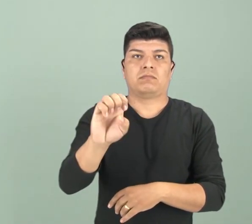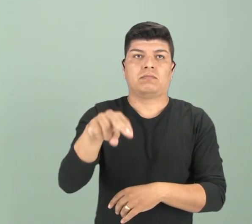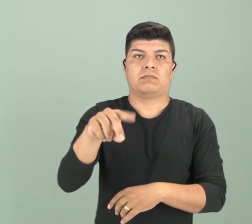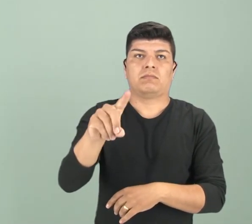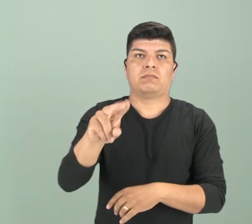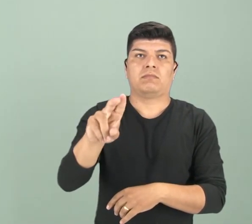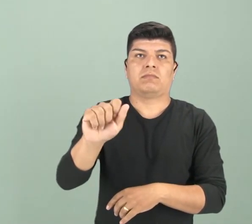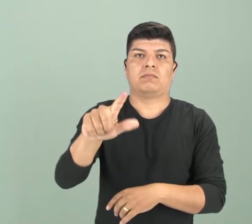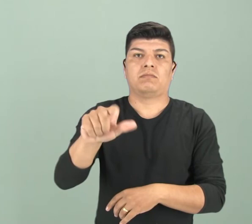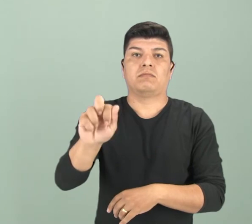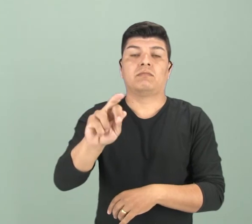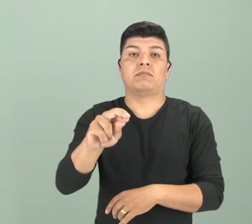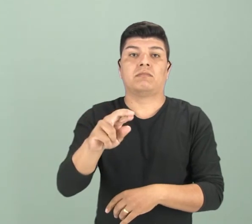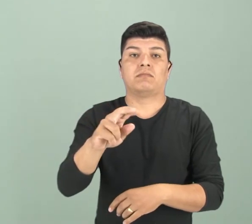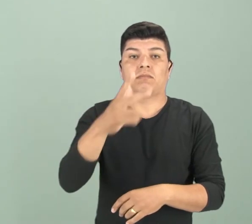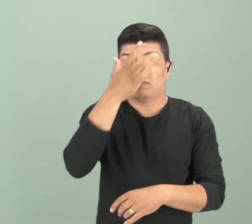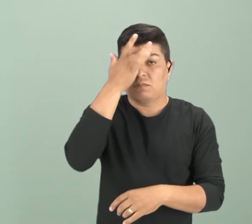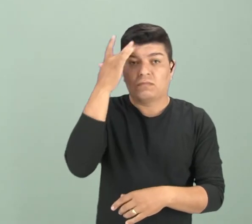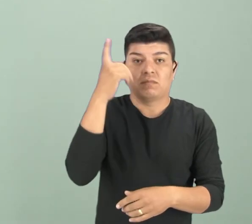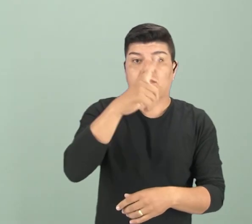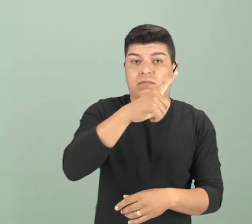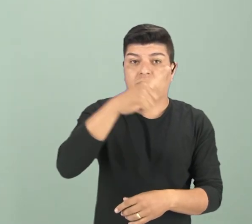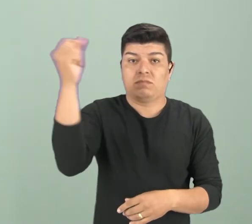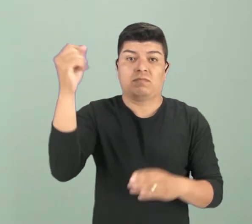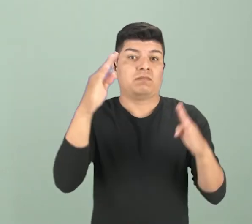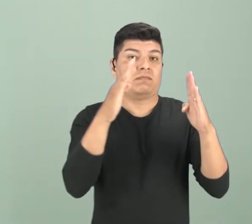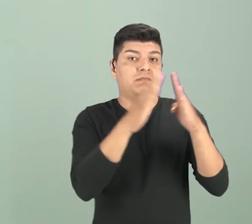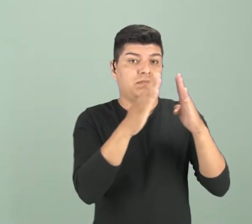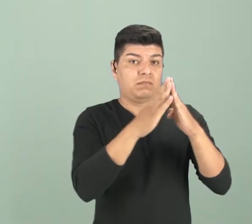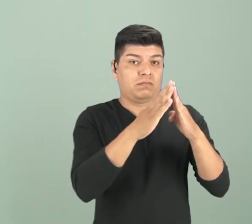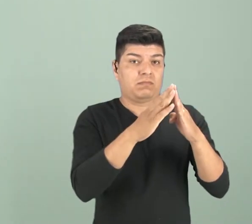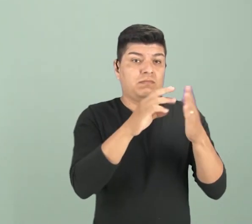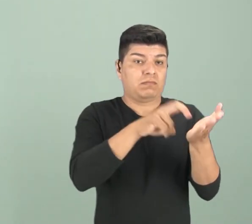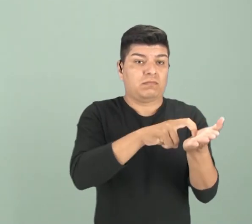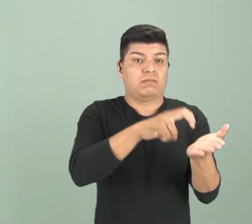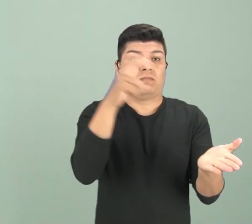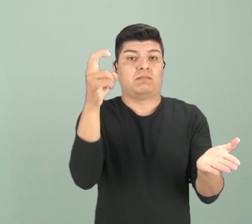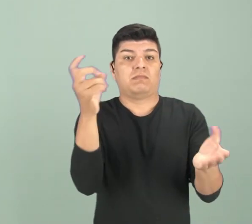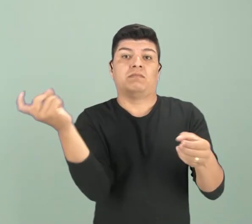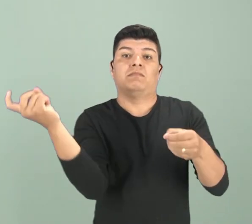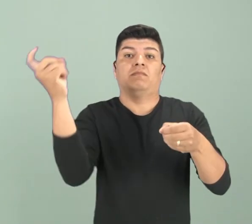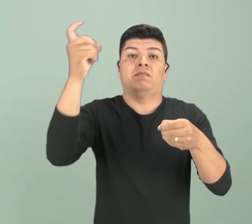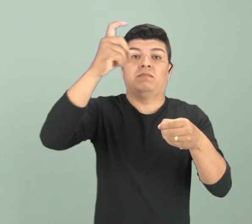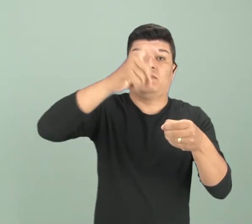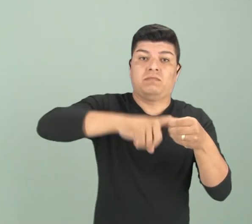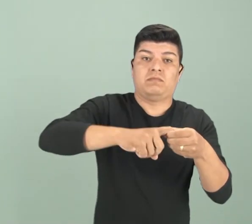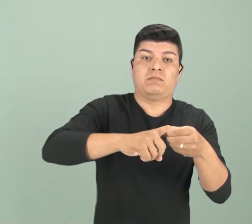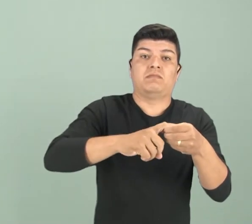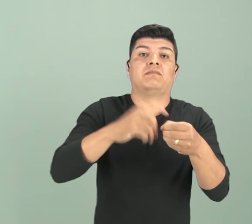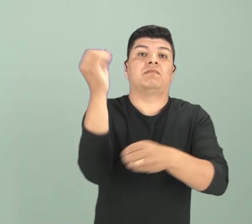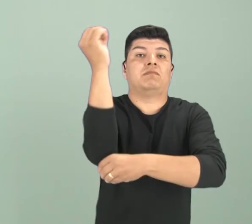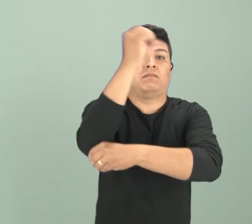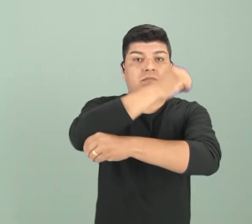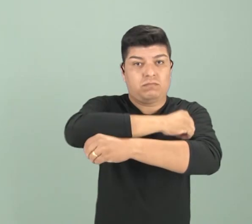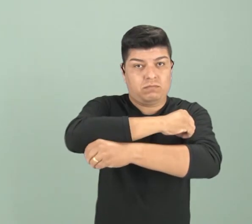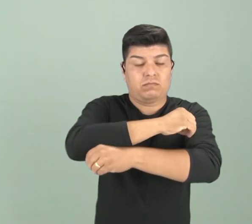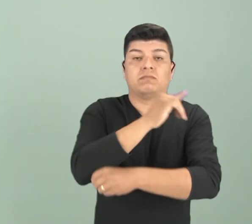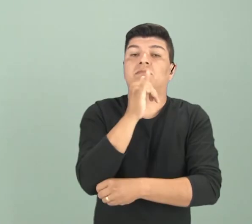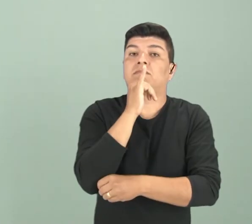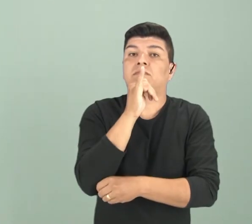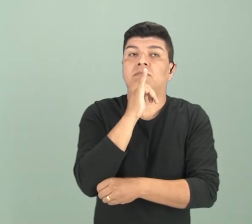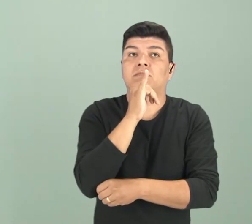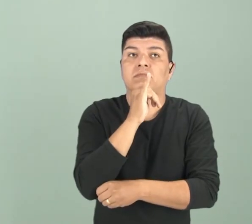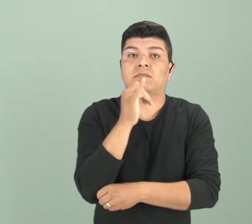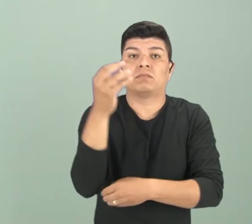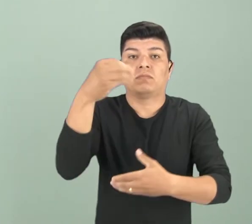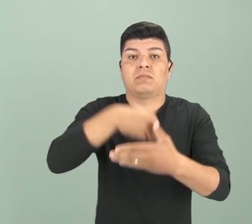de casa pela manhã e retornam no final do dia para outra cidade a trabalho. Se formos citar um exemplo dentro